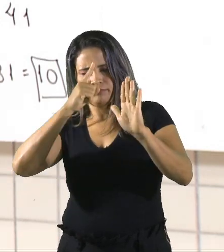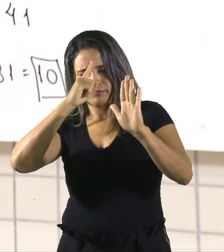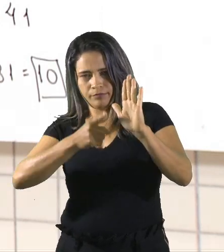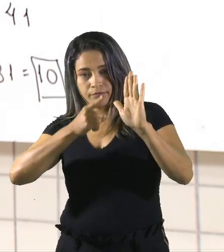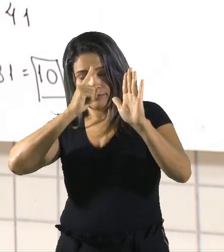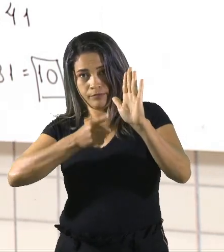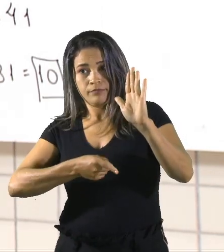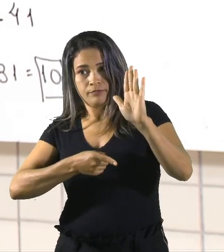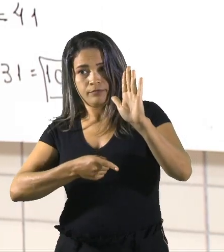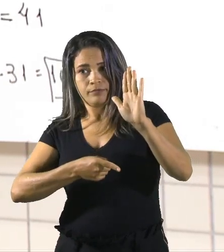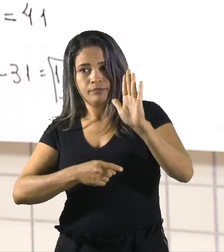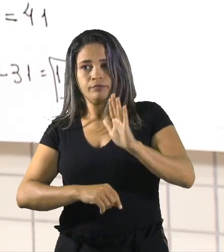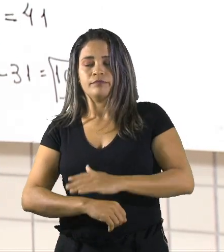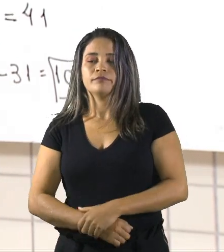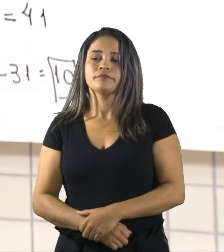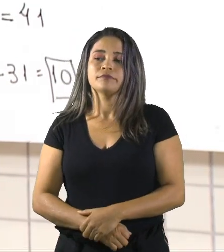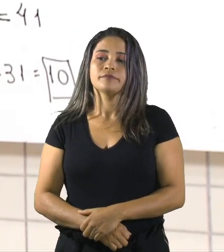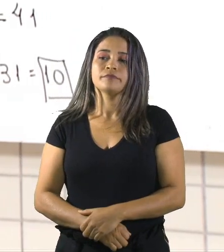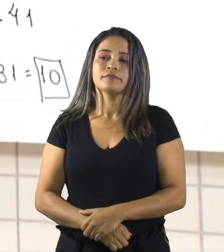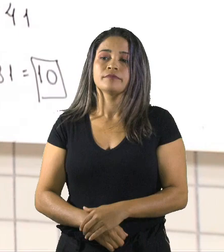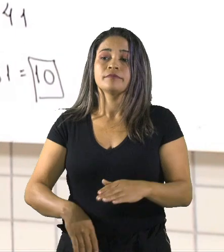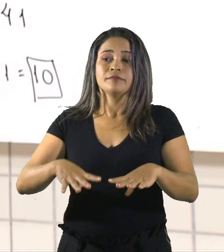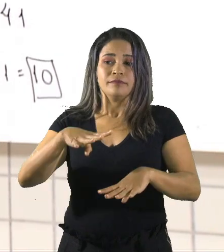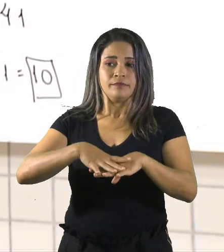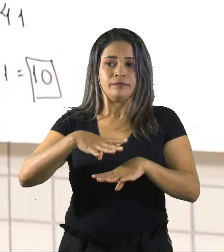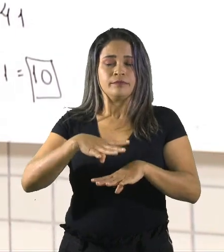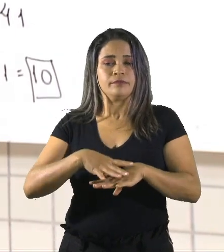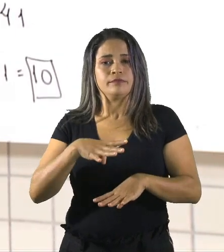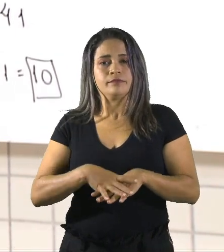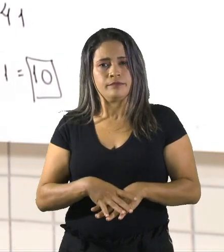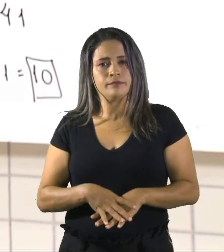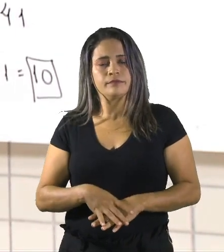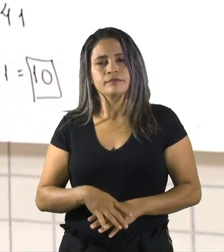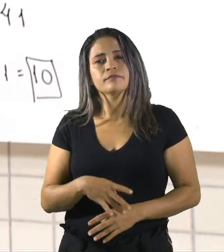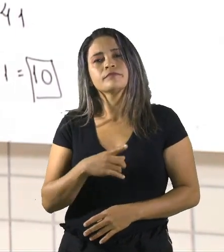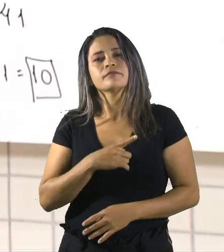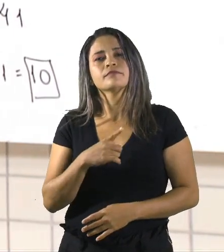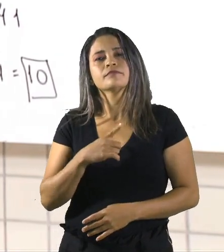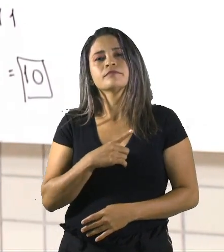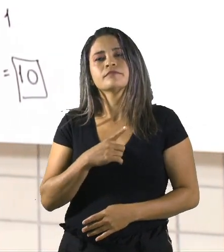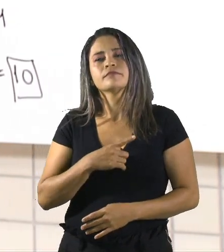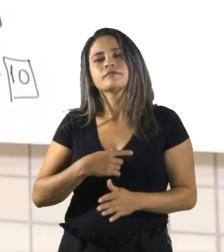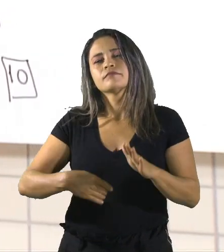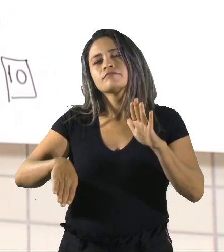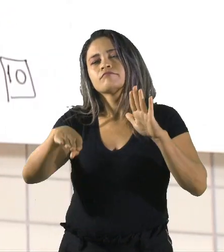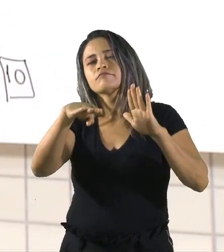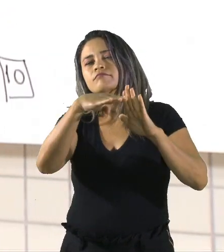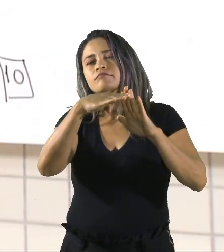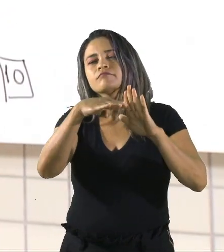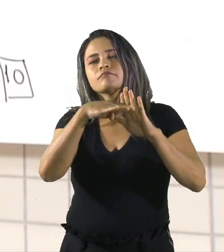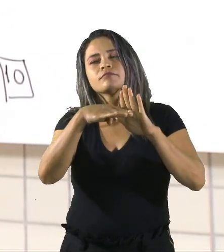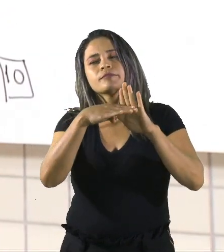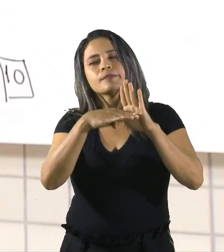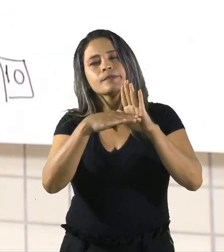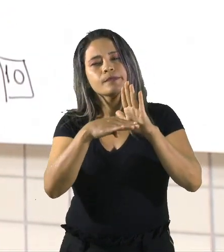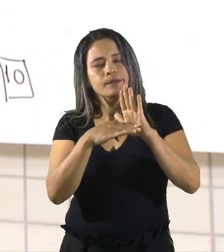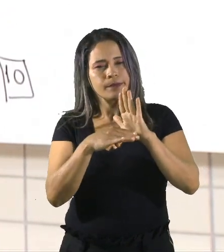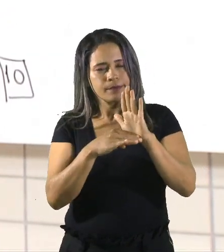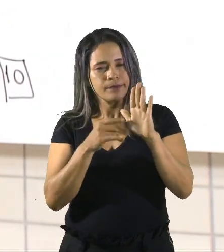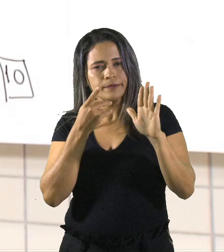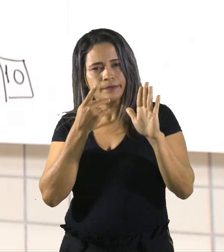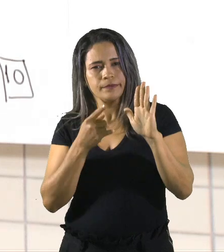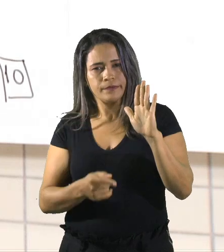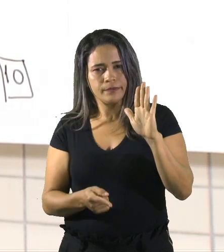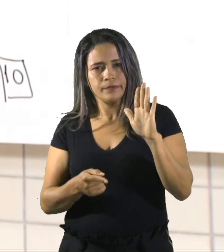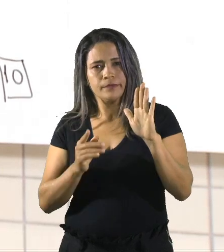outro. Em matemática, quando a gente tem uma série de comandos, como eu fiz aqui,